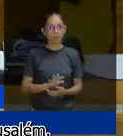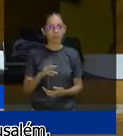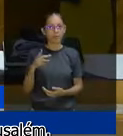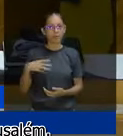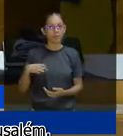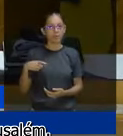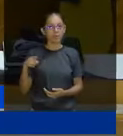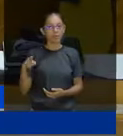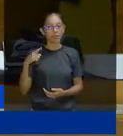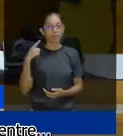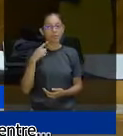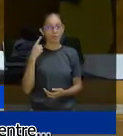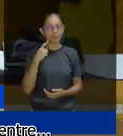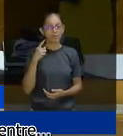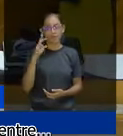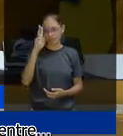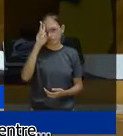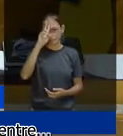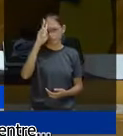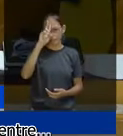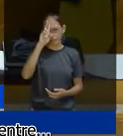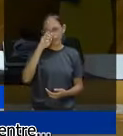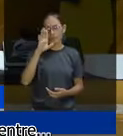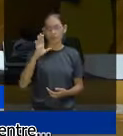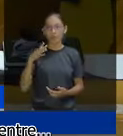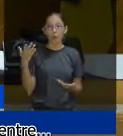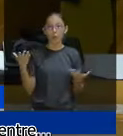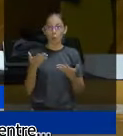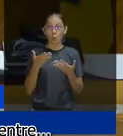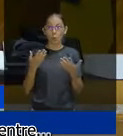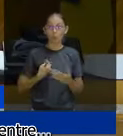ele que trouxe, foi quando eclodiu a guerra lá